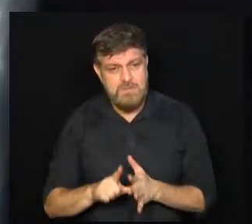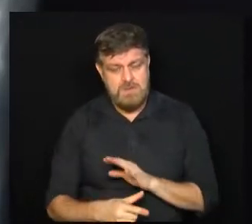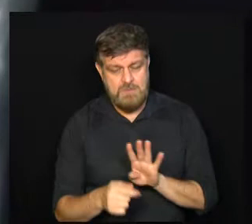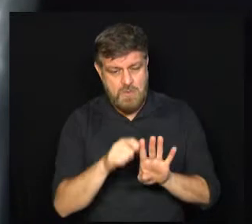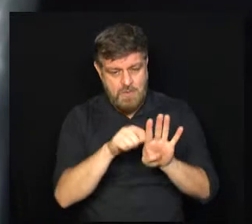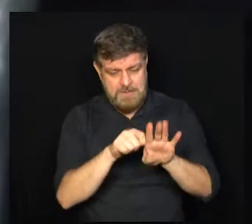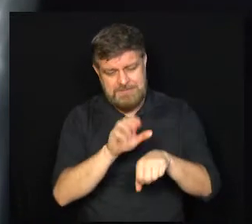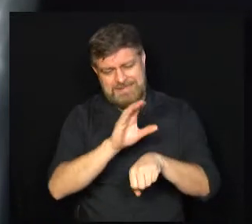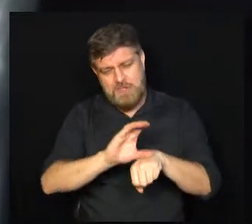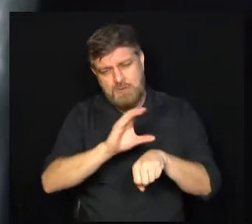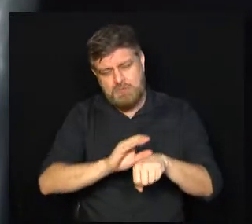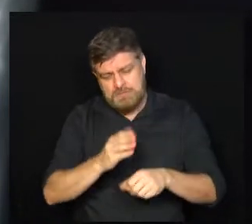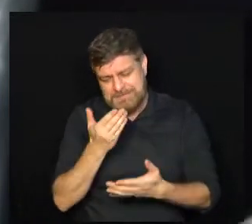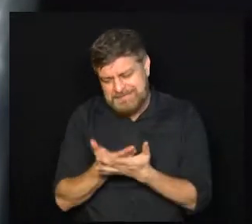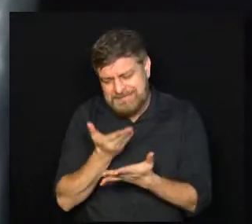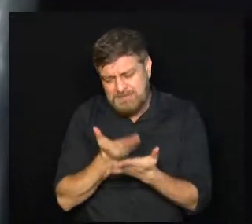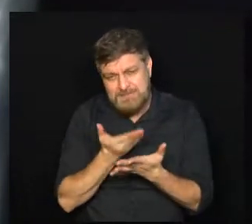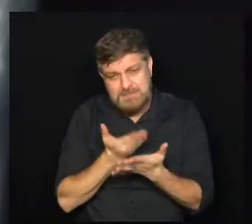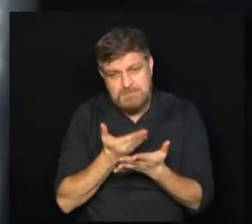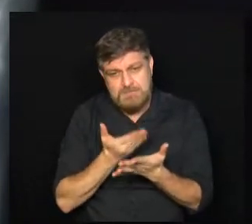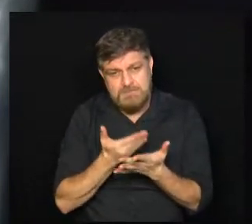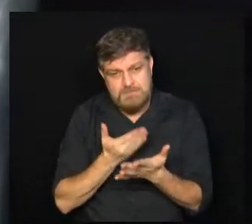4 meses,